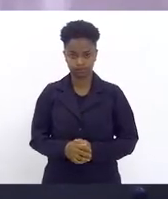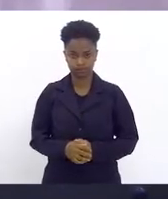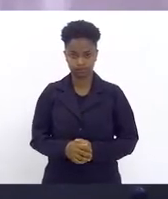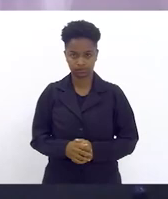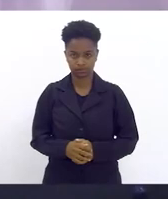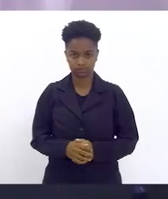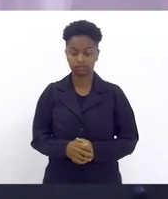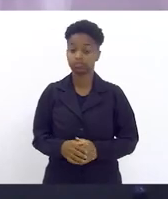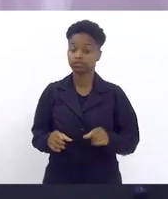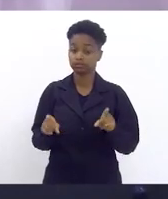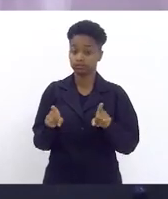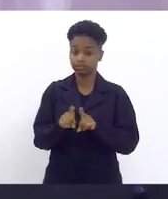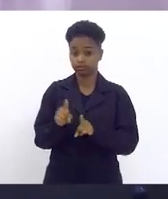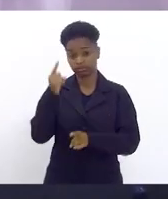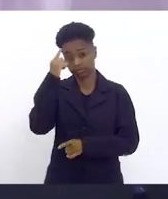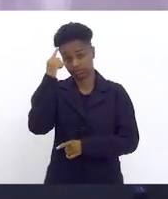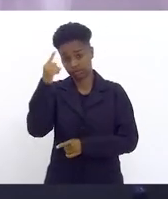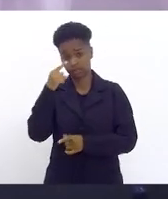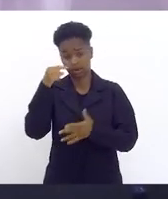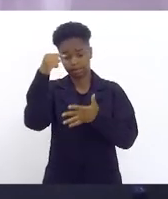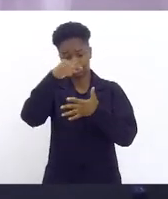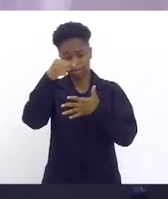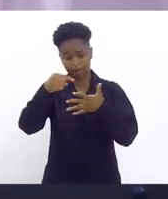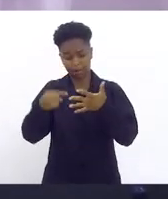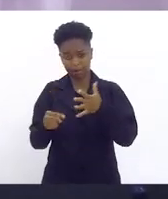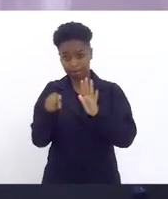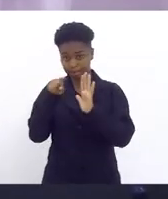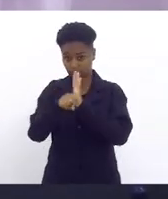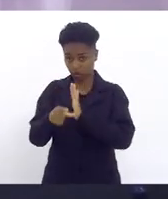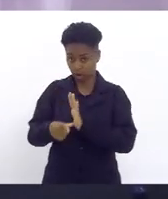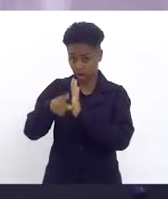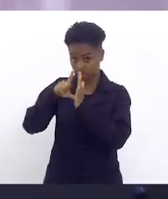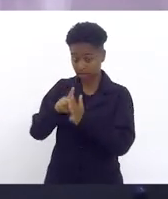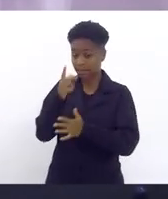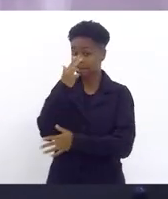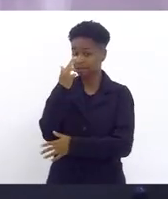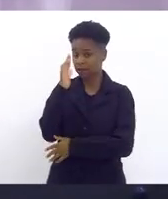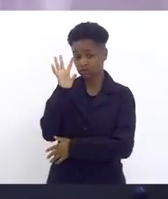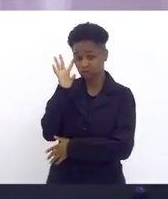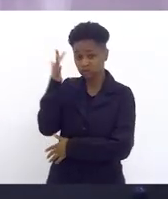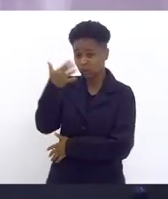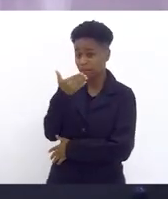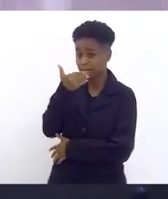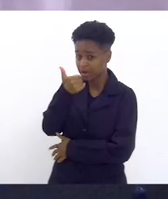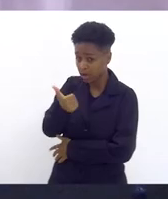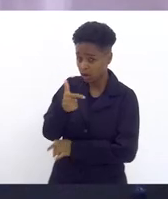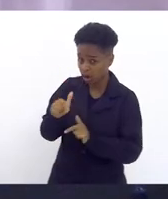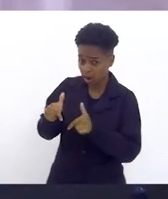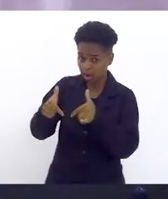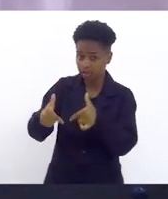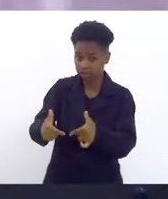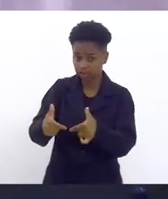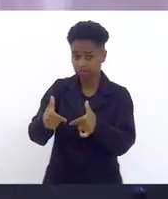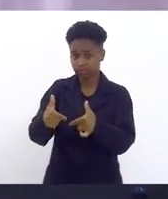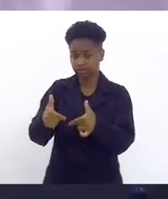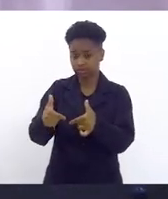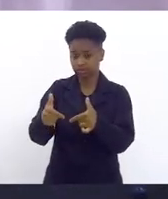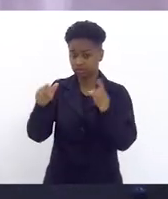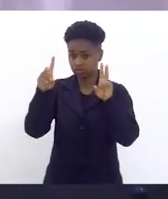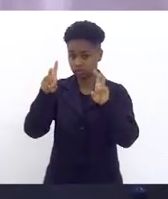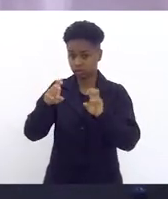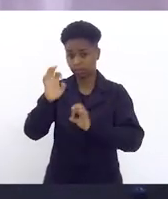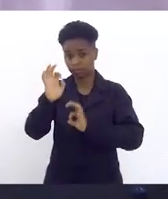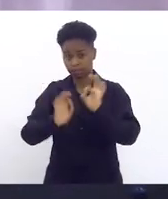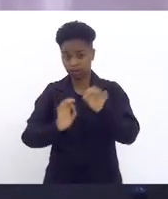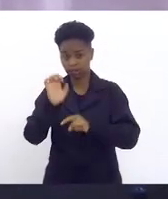em vista Os questionamentos anteriores nos parece que a solução mais acertada a ser tomada com relação ao